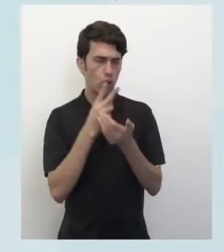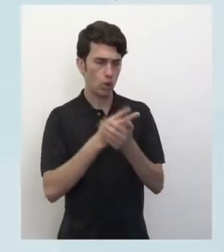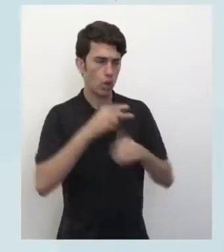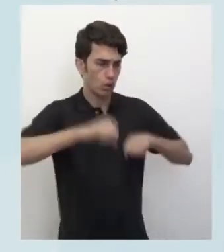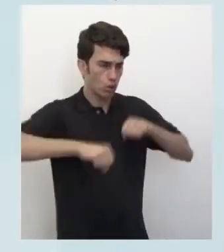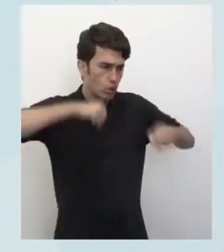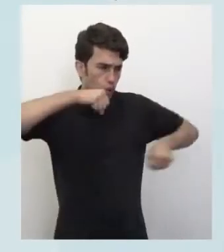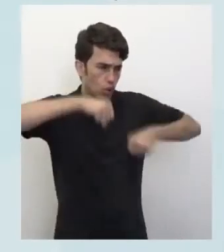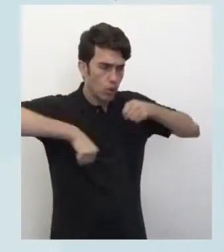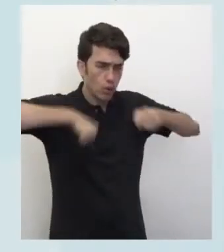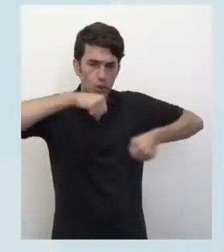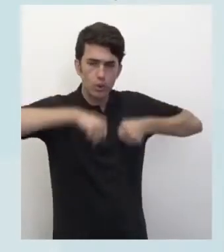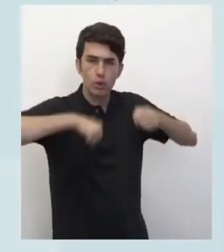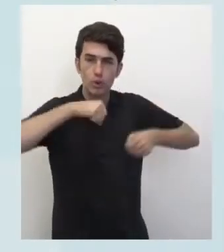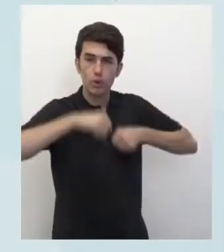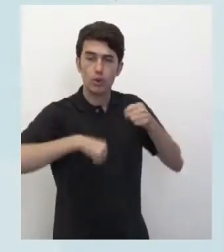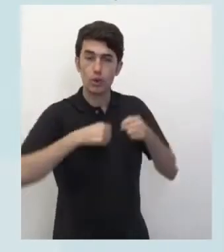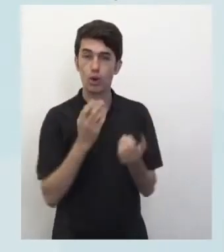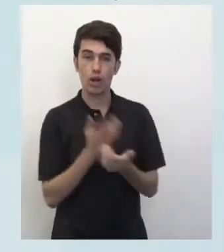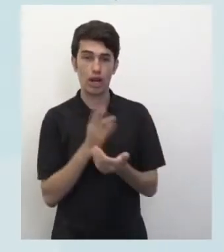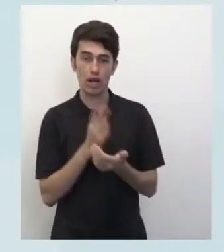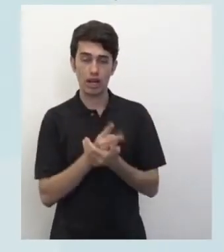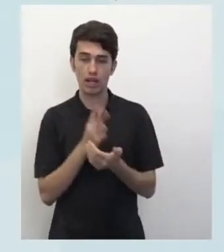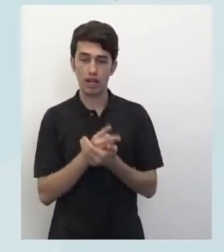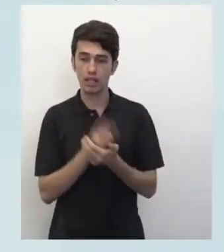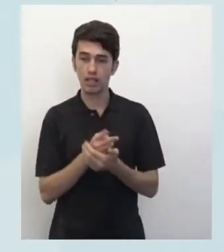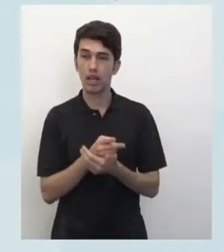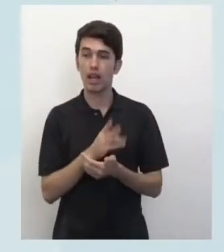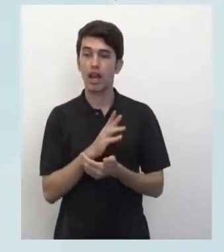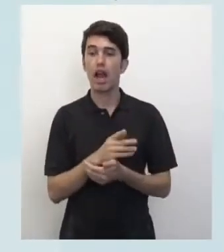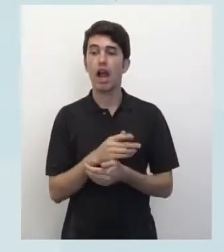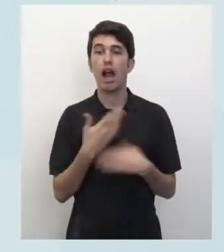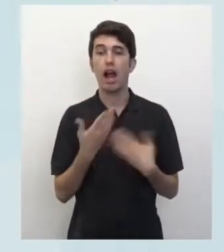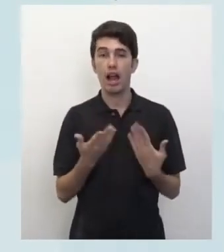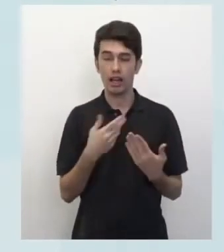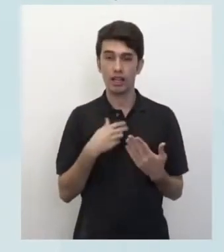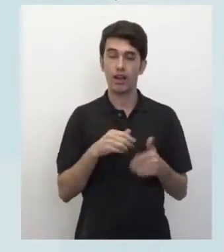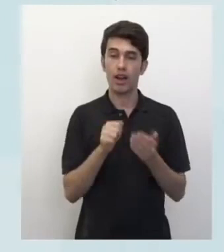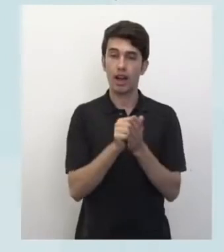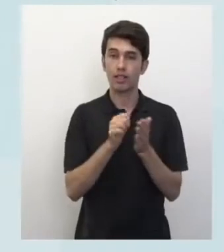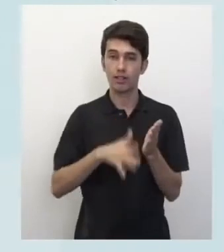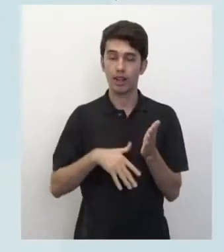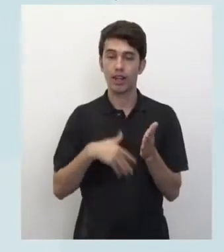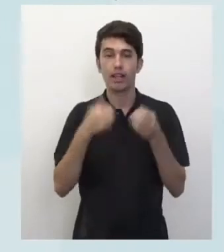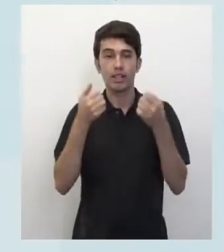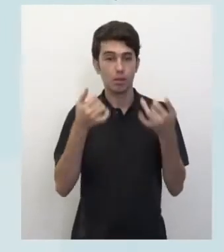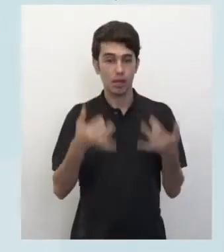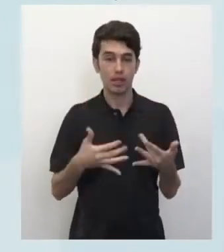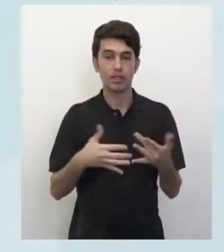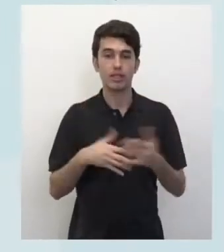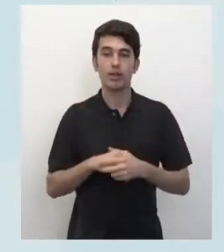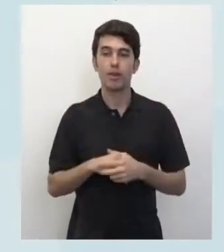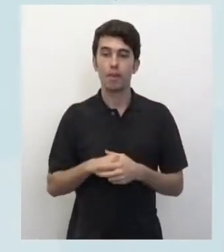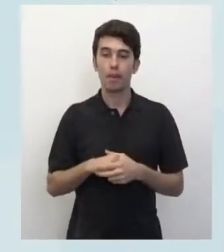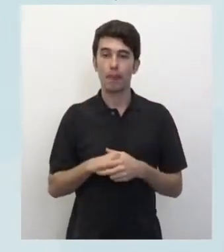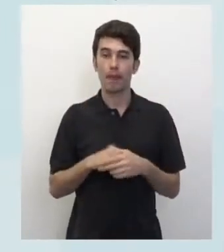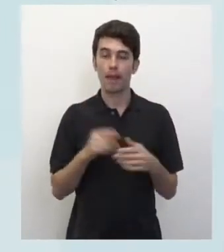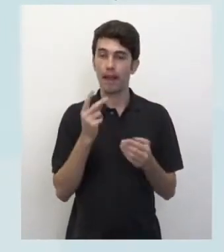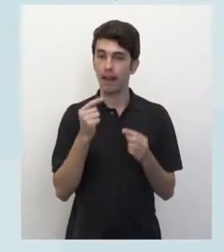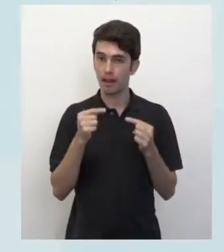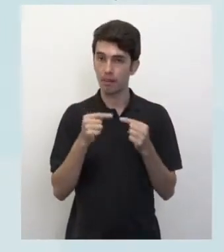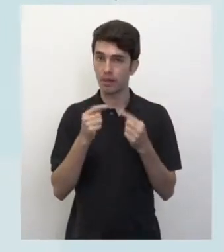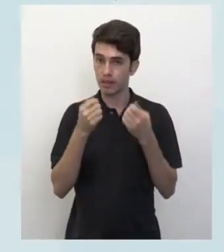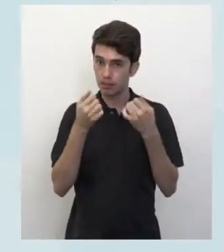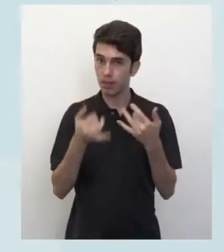continuou. supostamente no mesmo ritmo, né? E aí a atividade, a descrição do problema, ela identifica